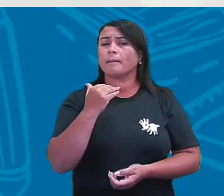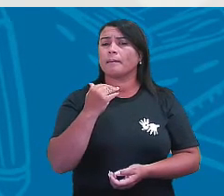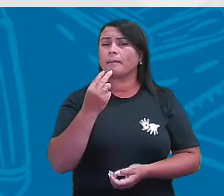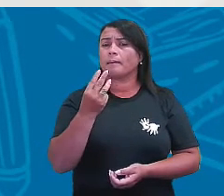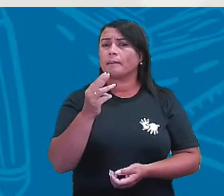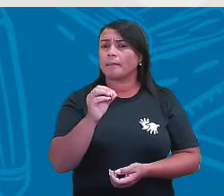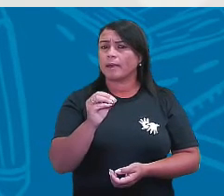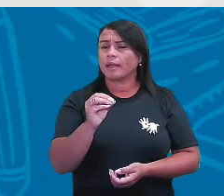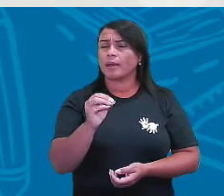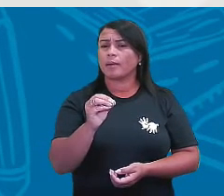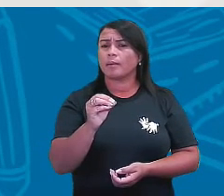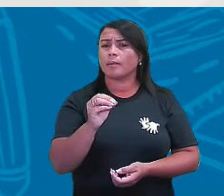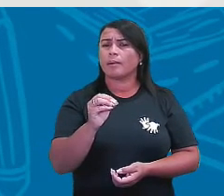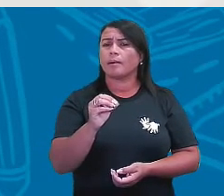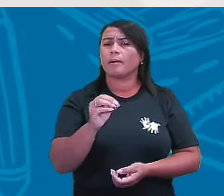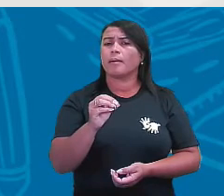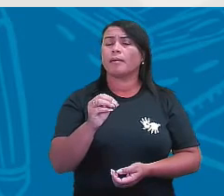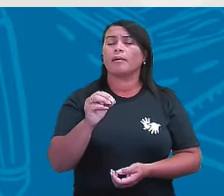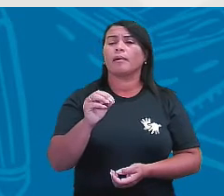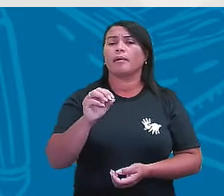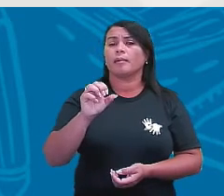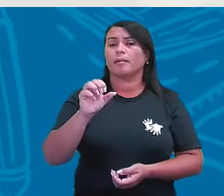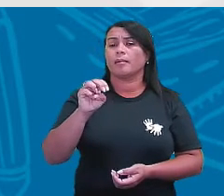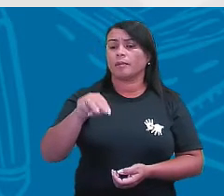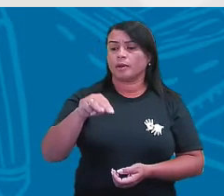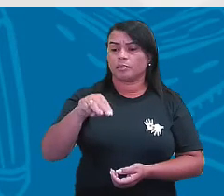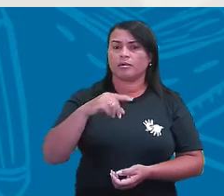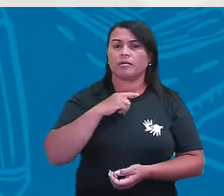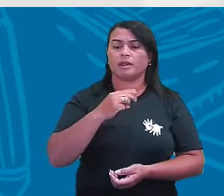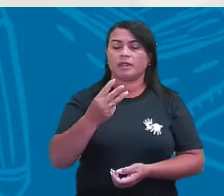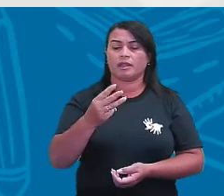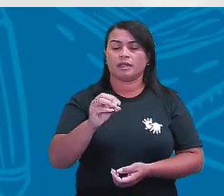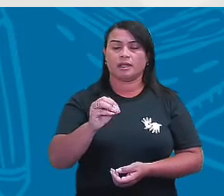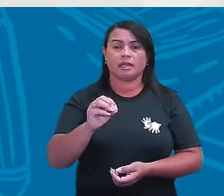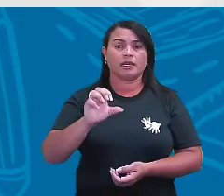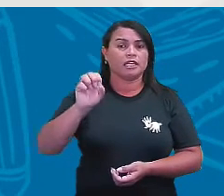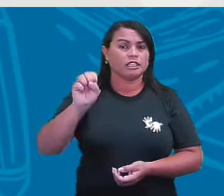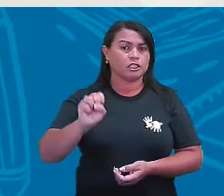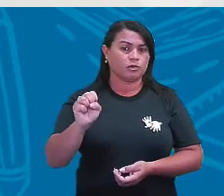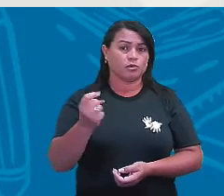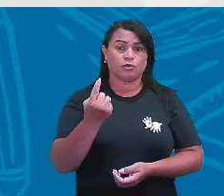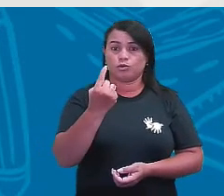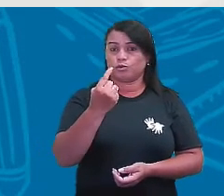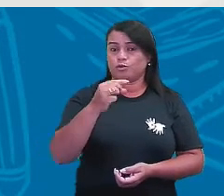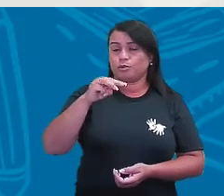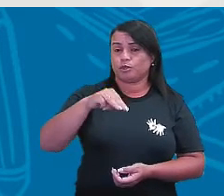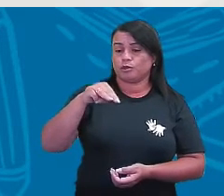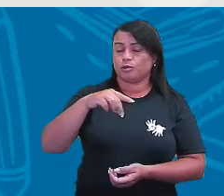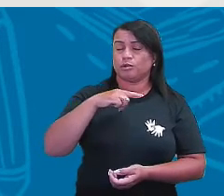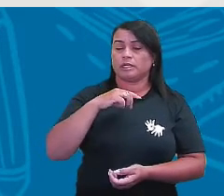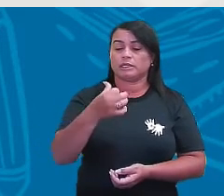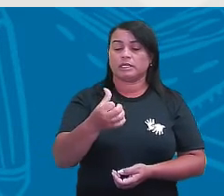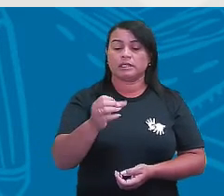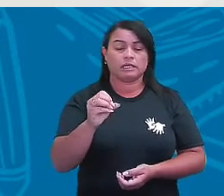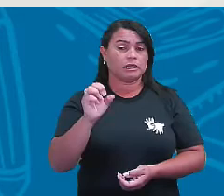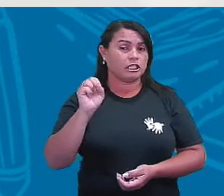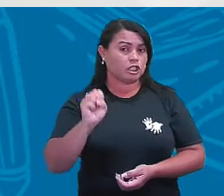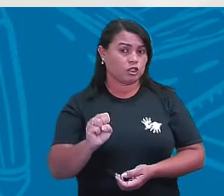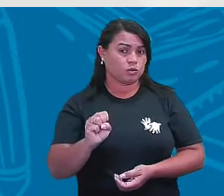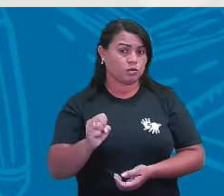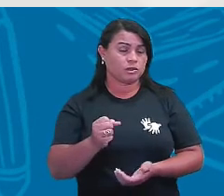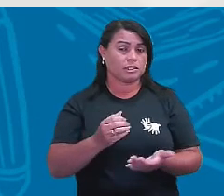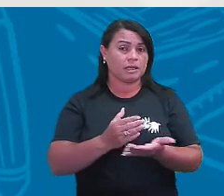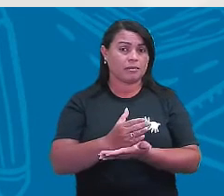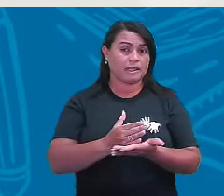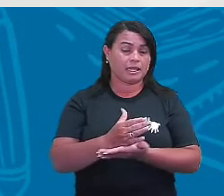A mesma coisa, 30 segundos, porque 1 minuto tem 60 segundos e a